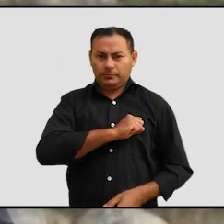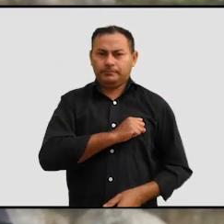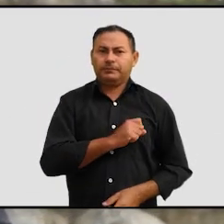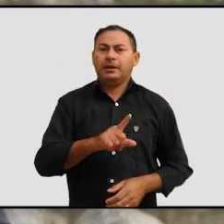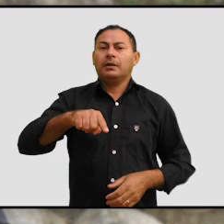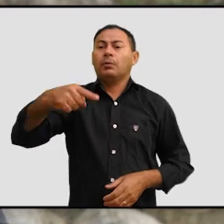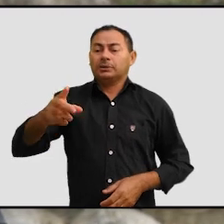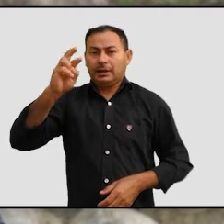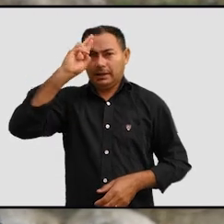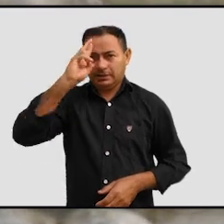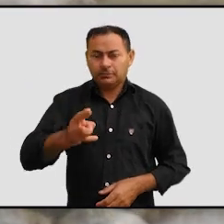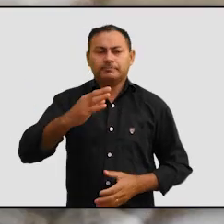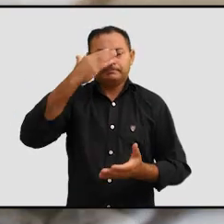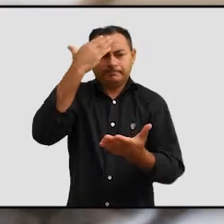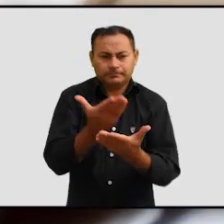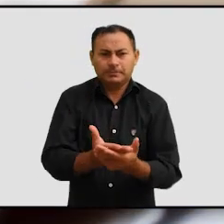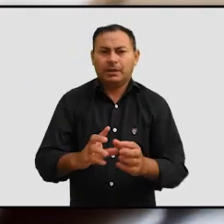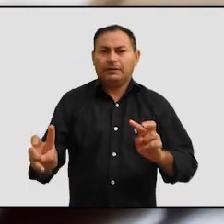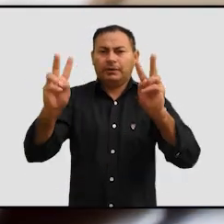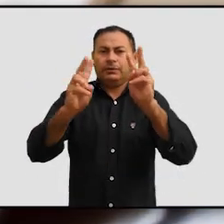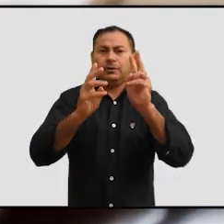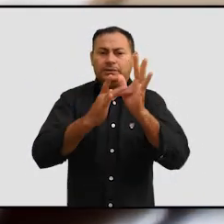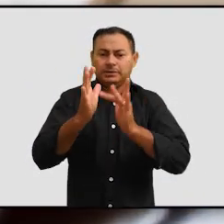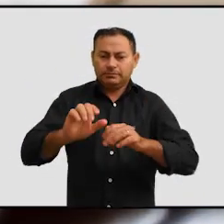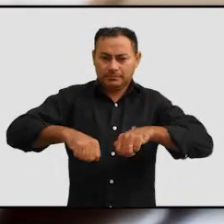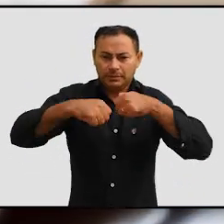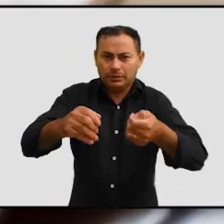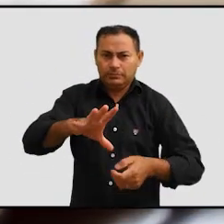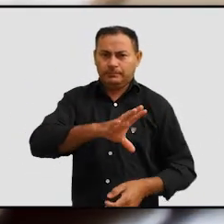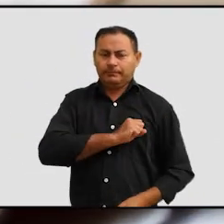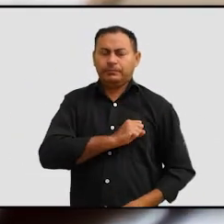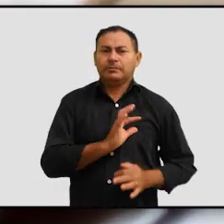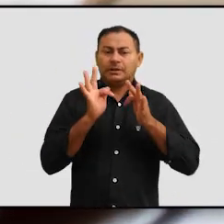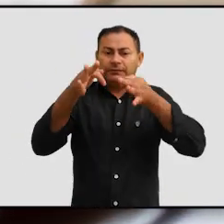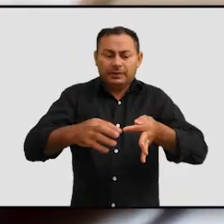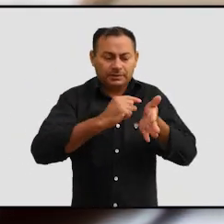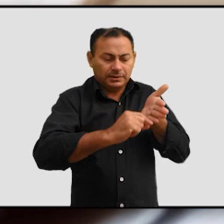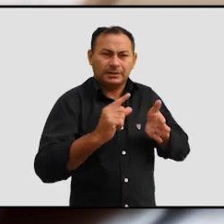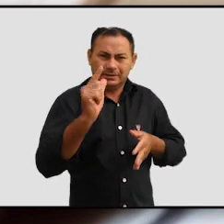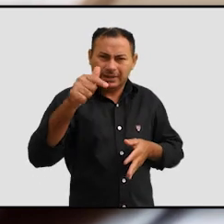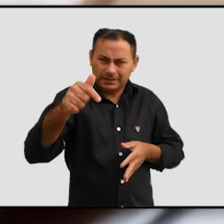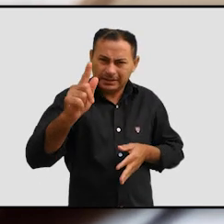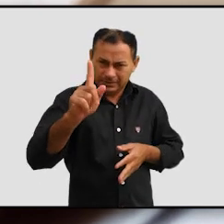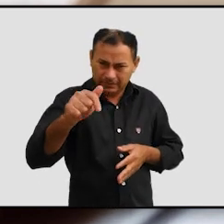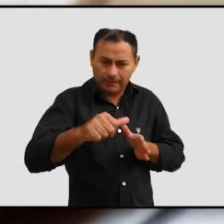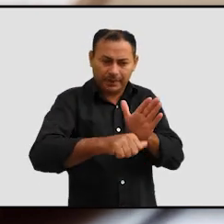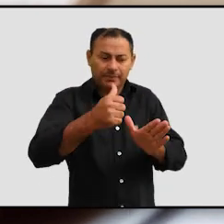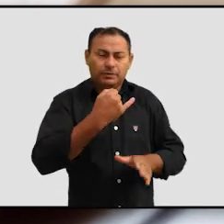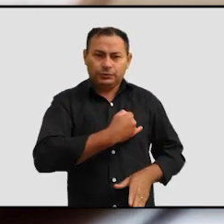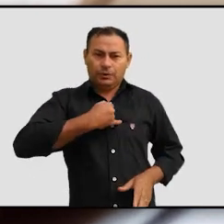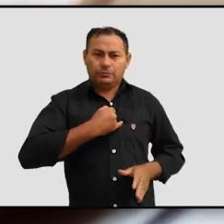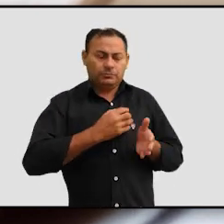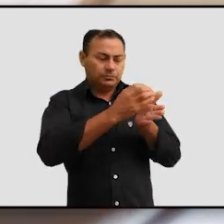amor. Esta é outra razão por que devemos confessar o valor que Jesus deu ao amor. No final do versículo 17 de